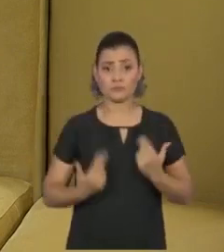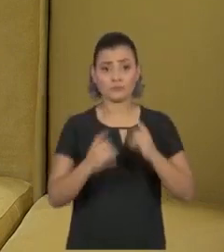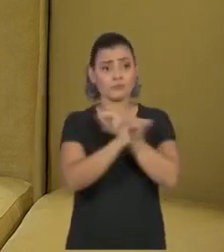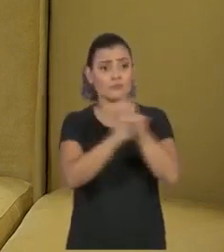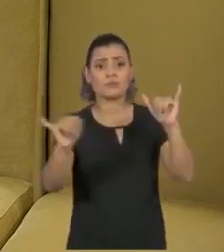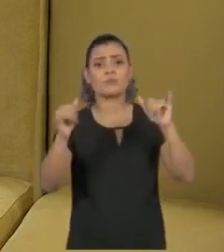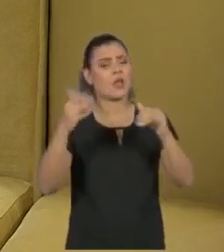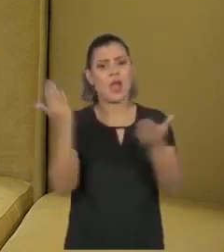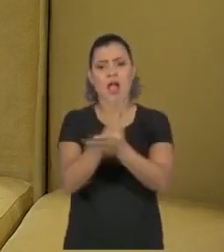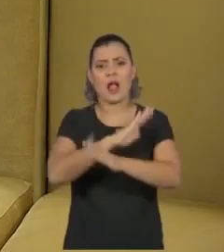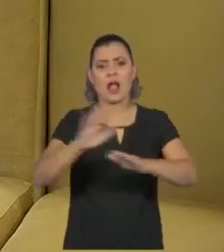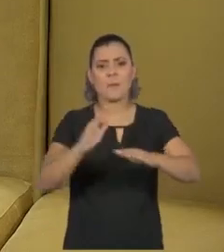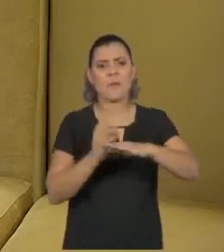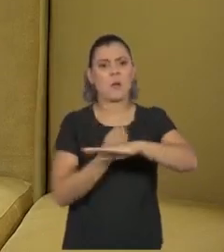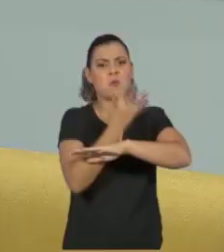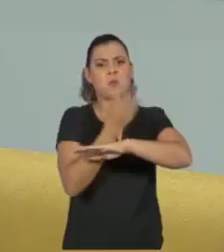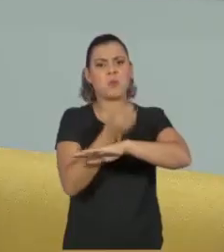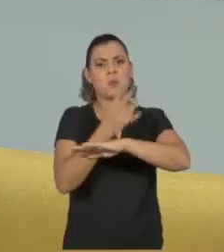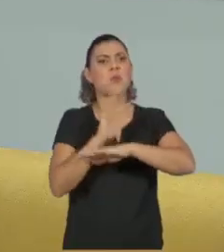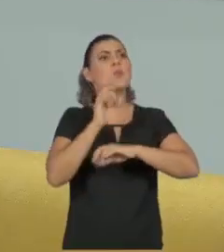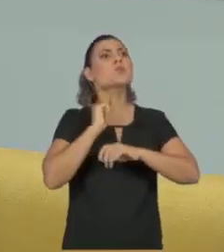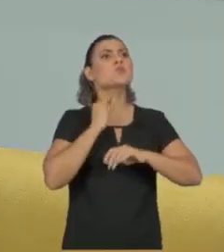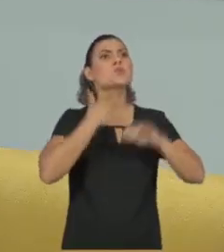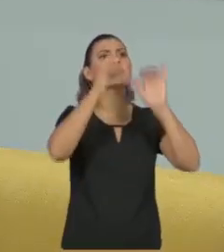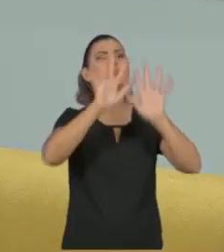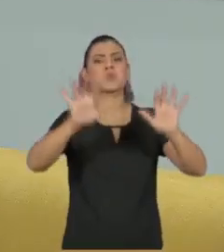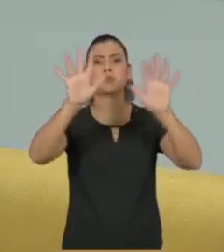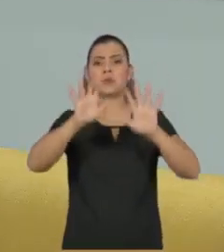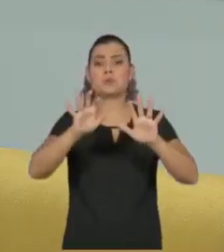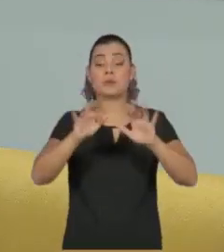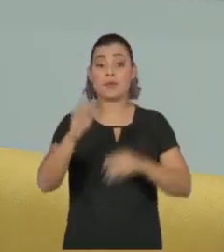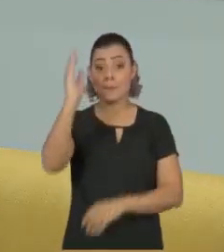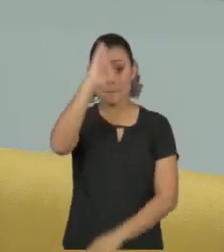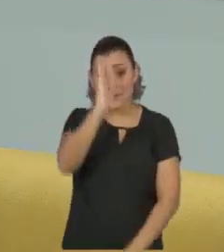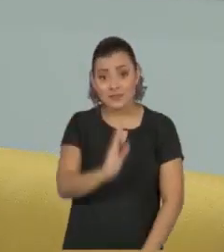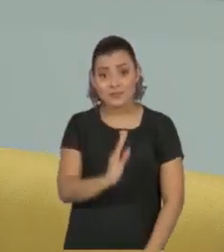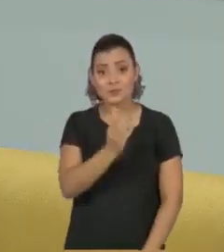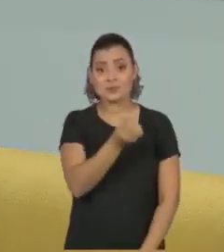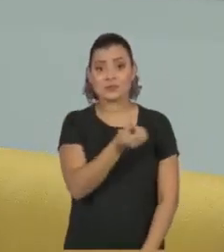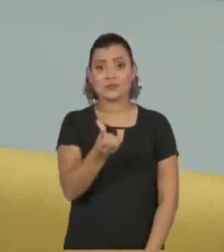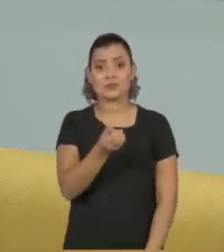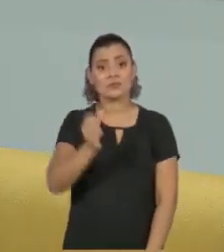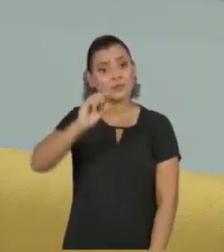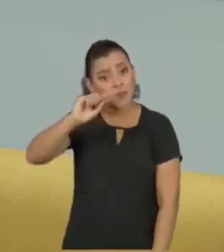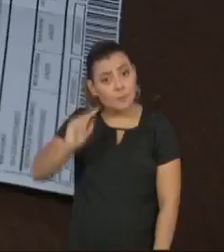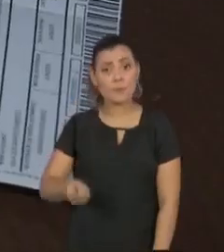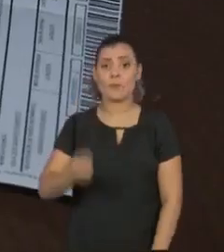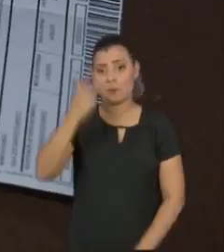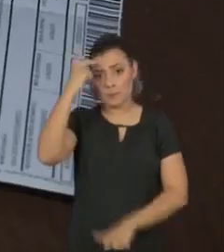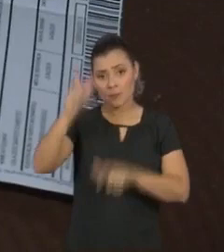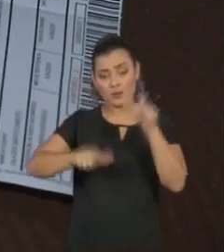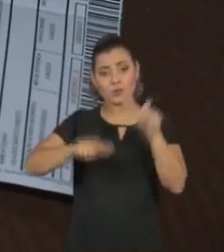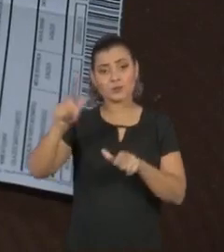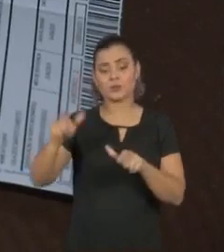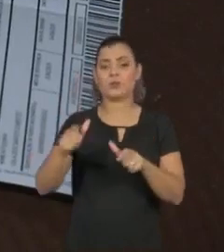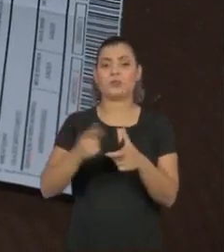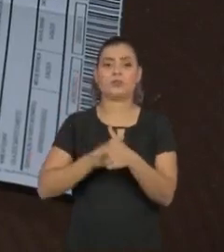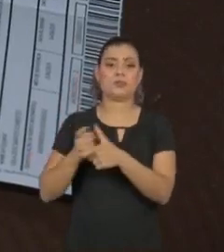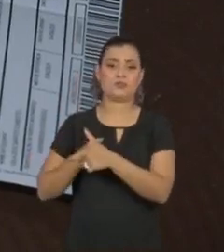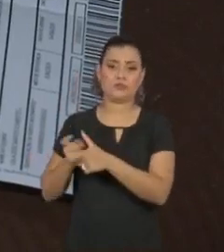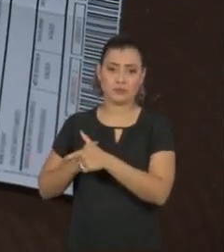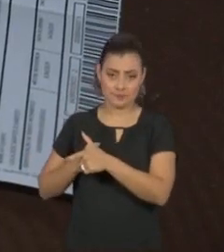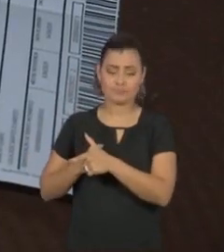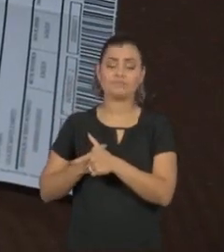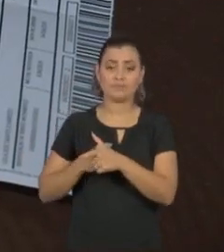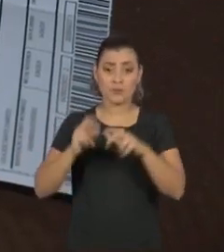de combustíveis fósseis. Brasil tem 66 milhões de inadimplentes. Desemprego e